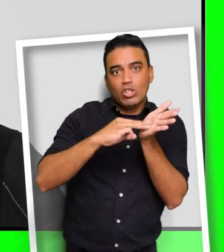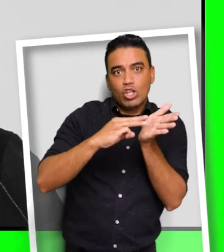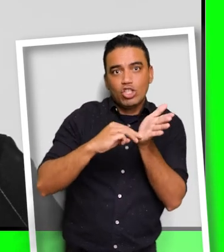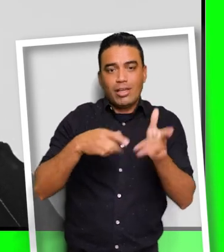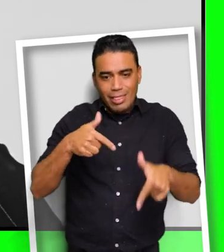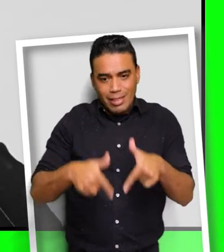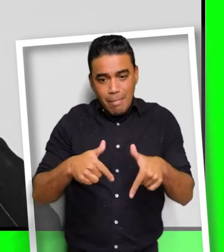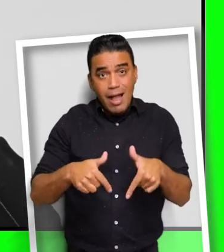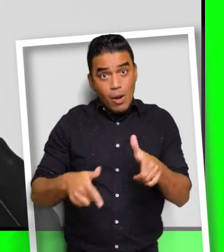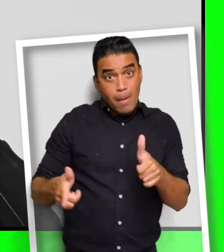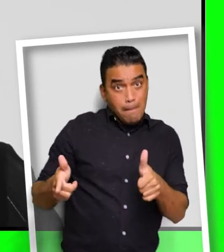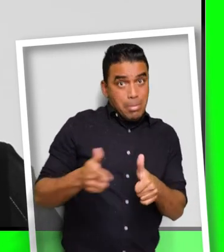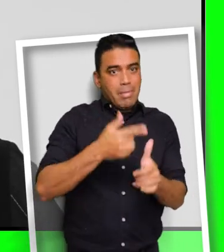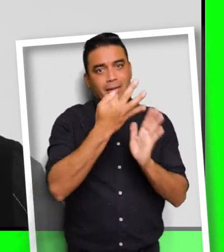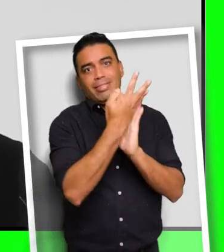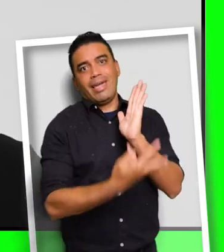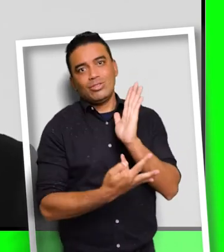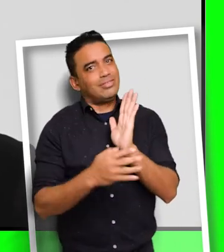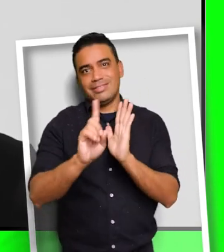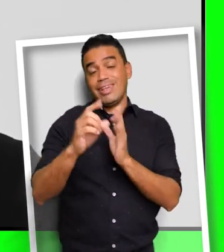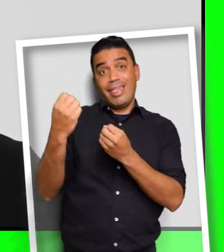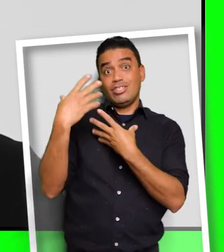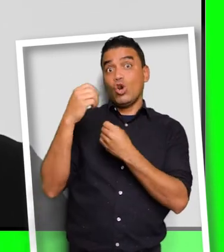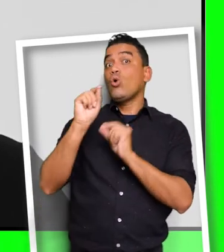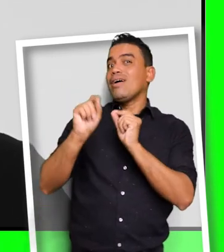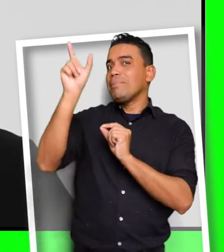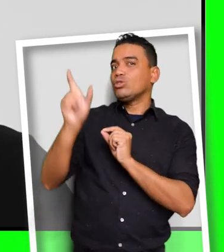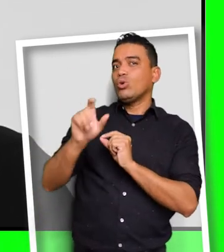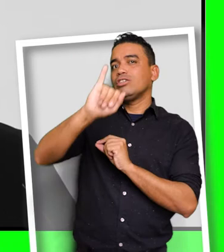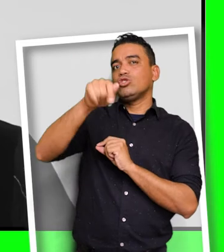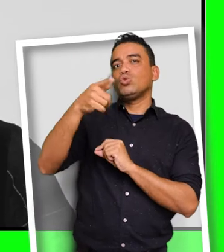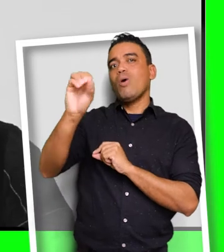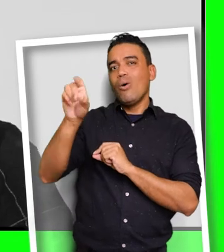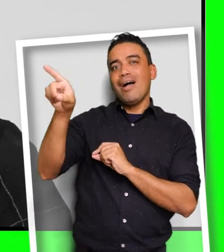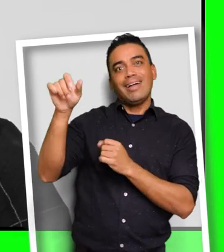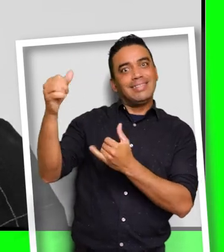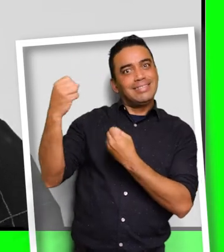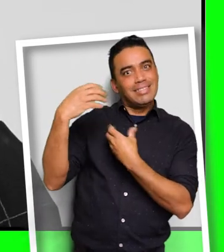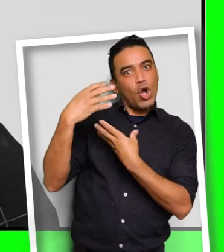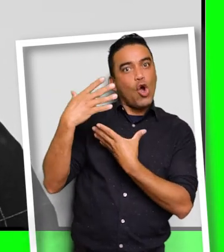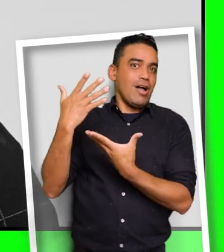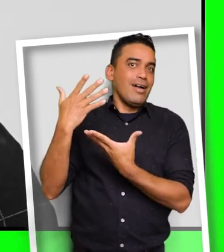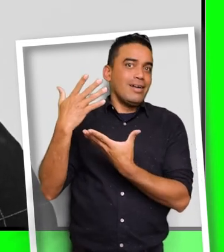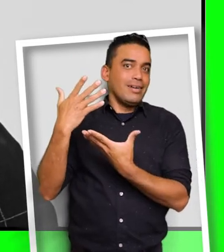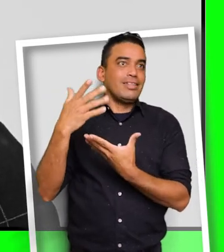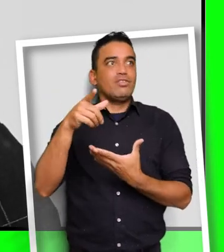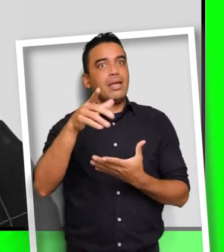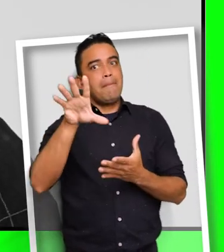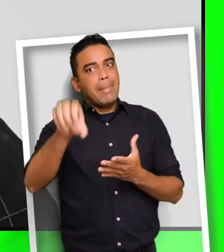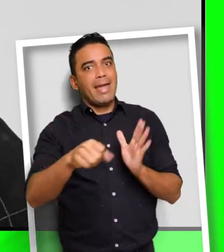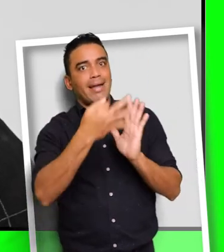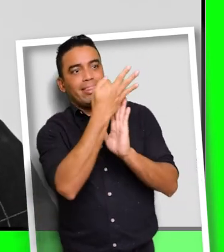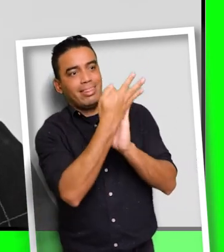gente nunca chega com texto, nós aprendemos isso com o João das Neves, que é um método dele. Você nunca vai pegar o texto, sentar numa